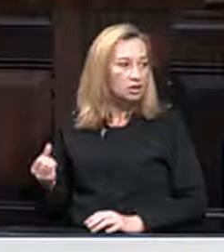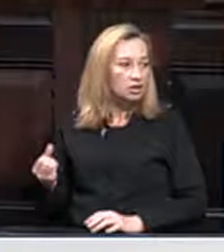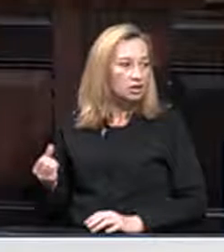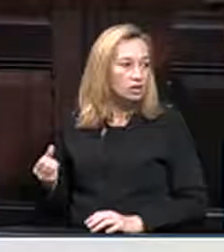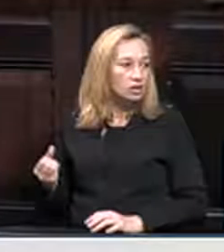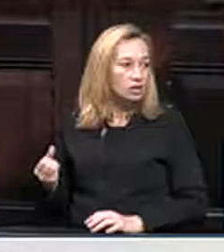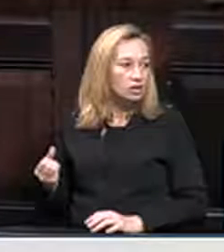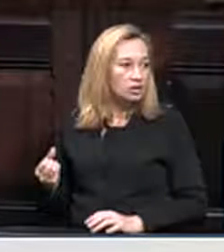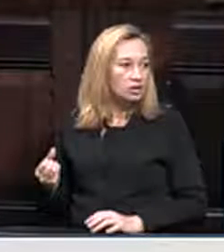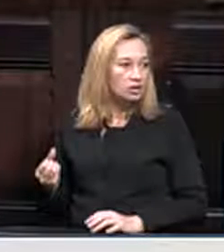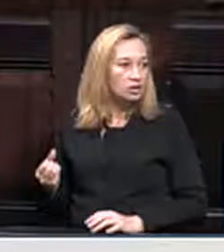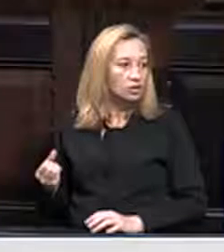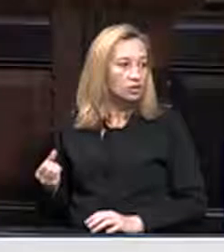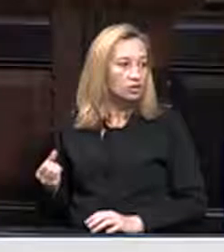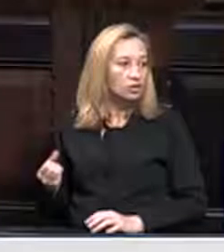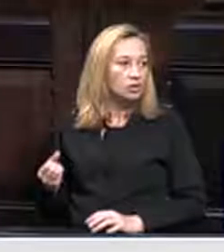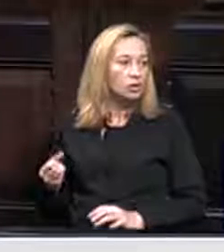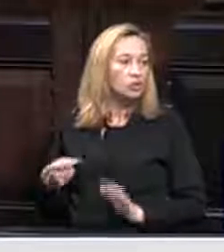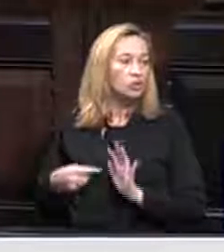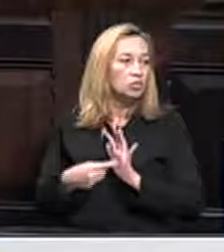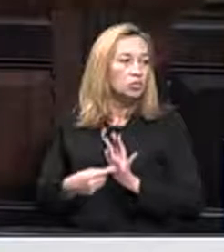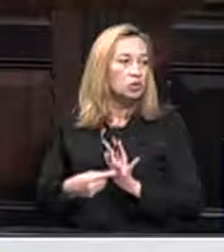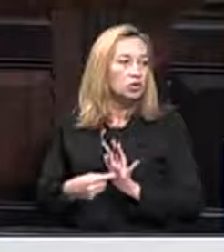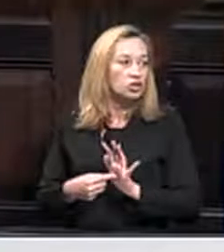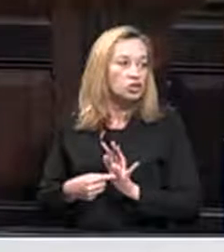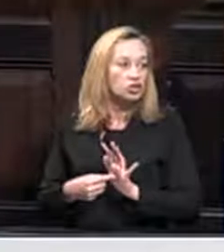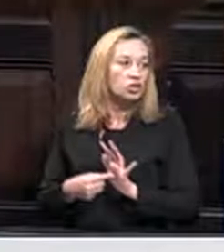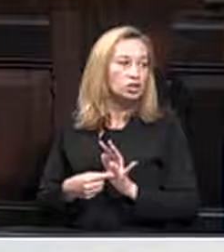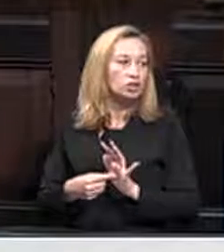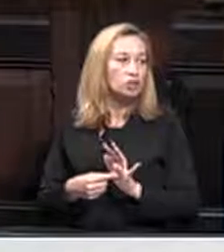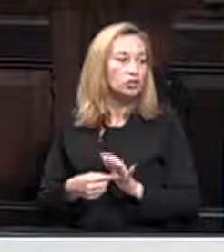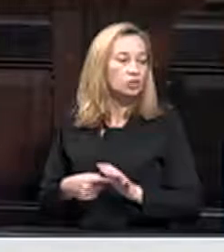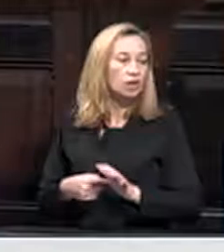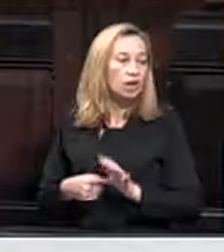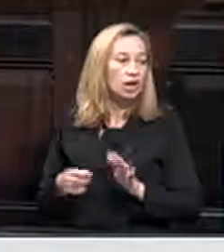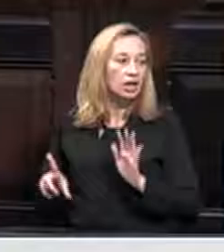o licenciamento ambiental no Estado, e a lei